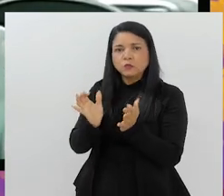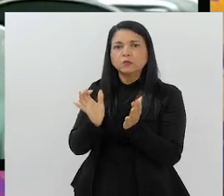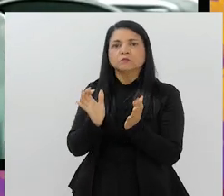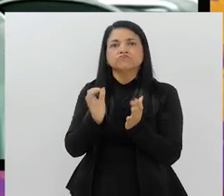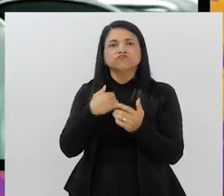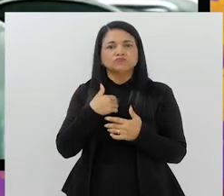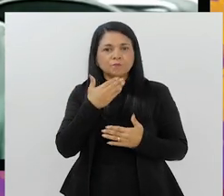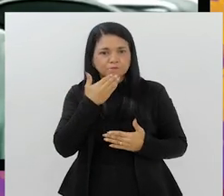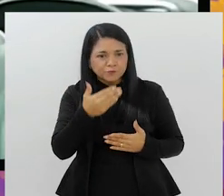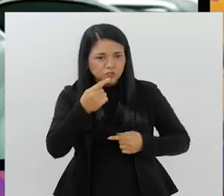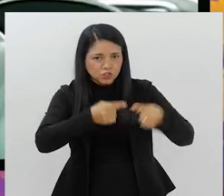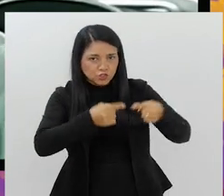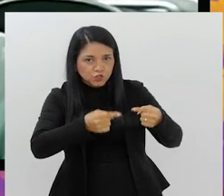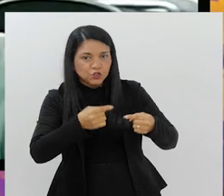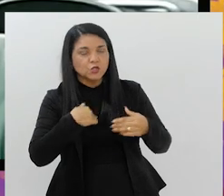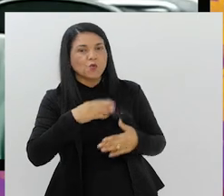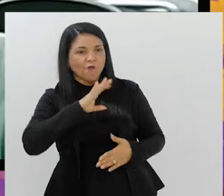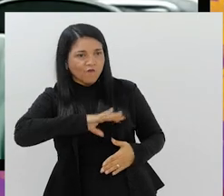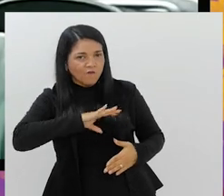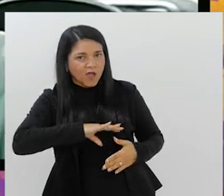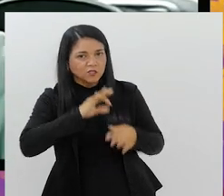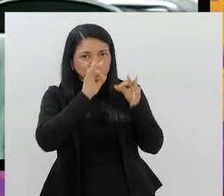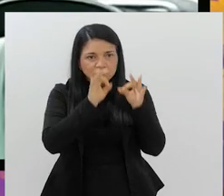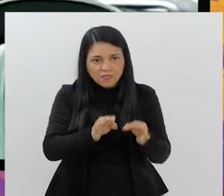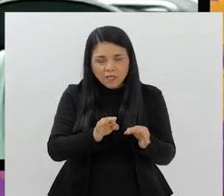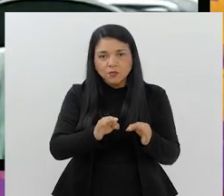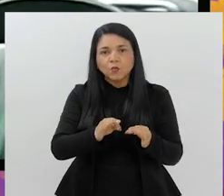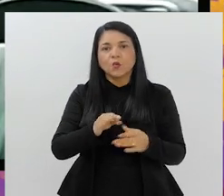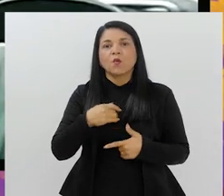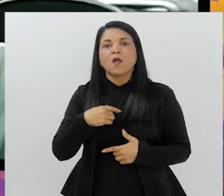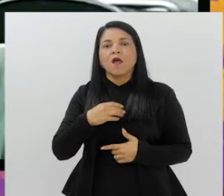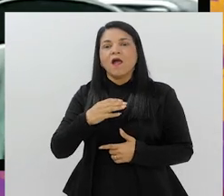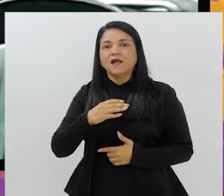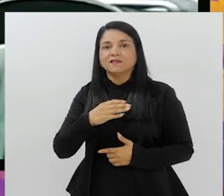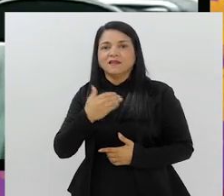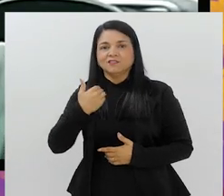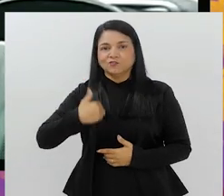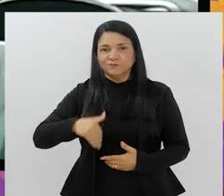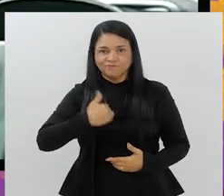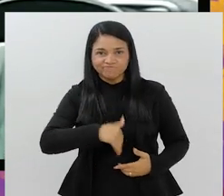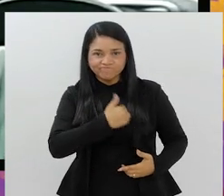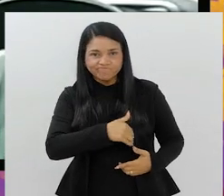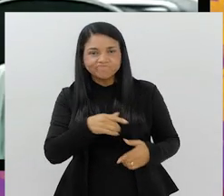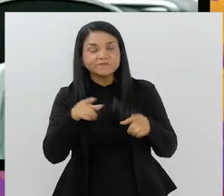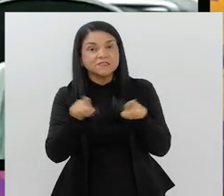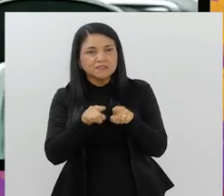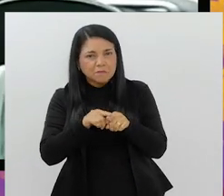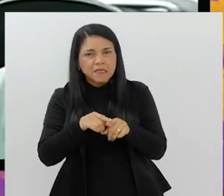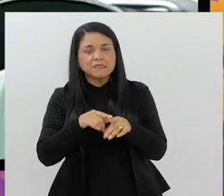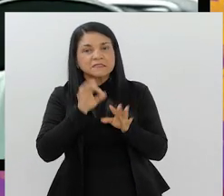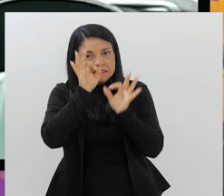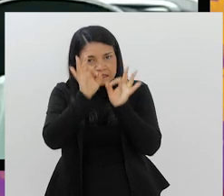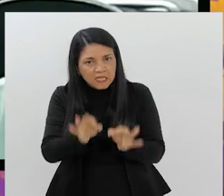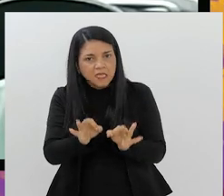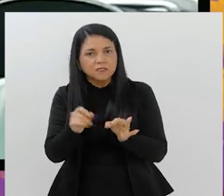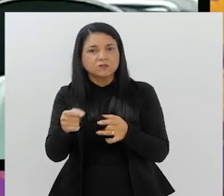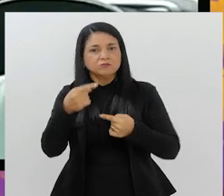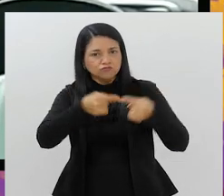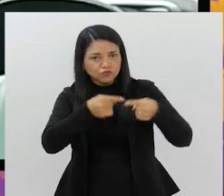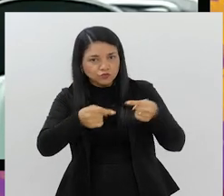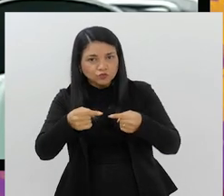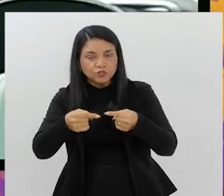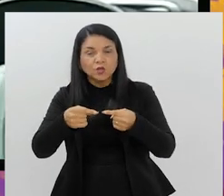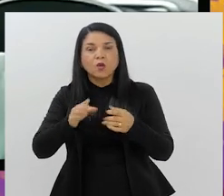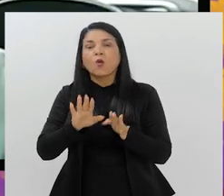em pleitear isso? O Vasco está certo, o Atlético também, em reagir, e o Corinthians também, né? Em reagir em relação a isso?